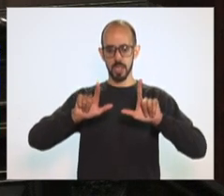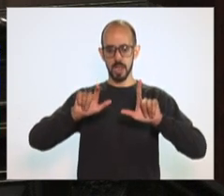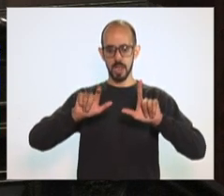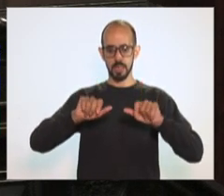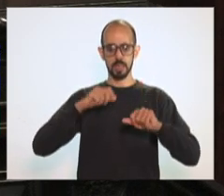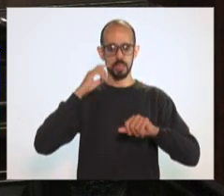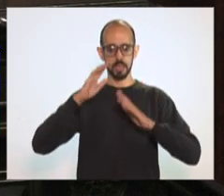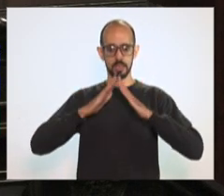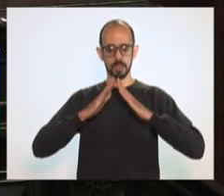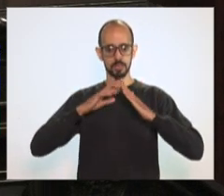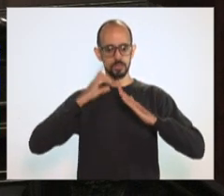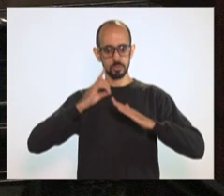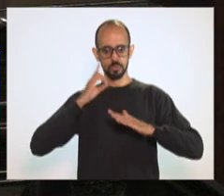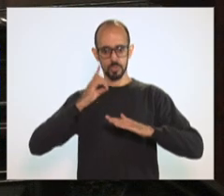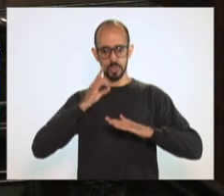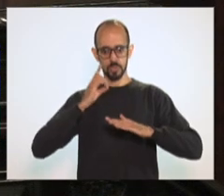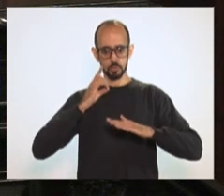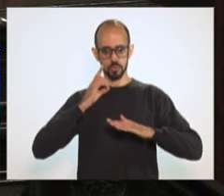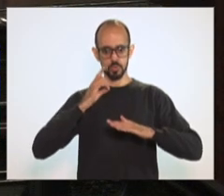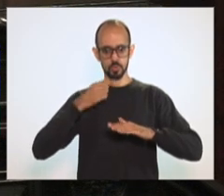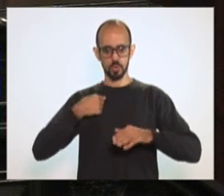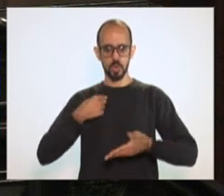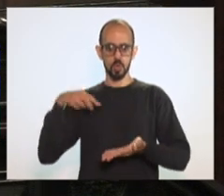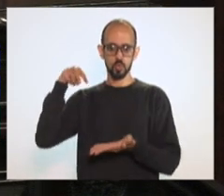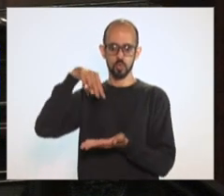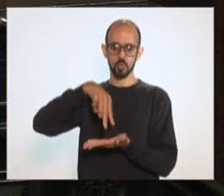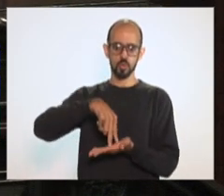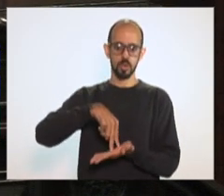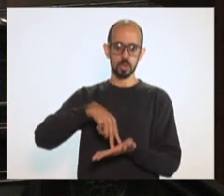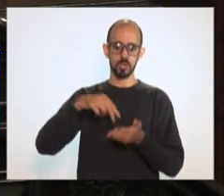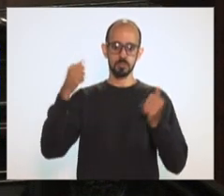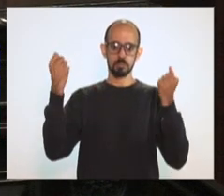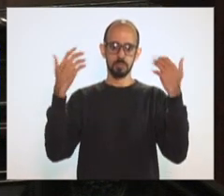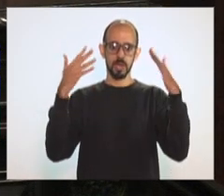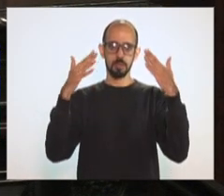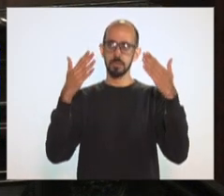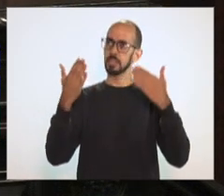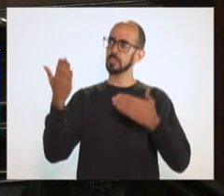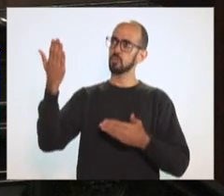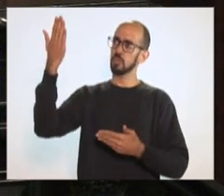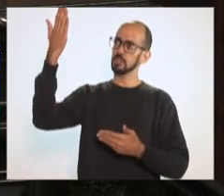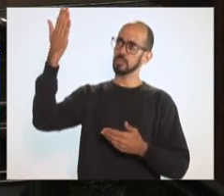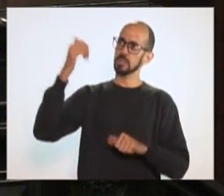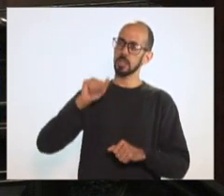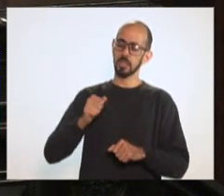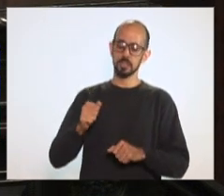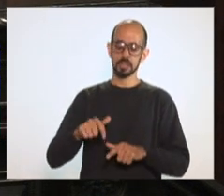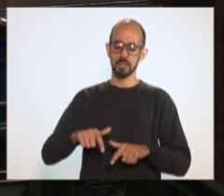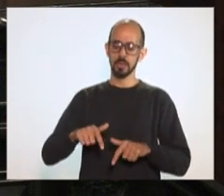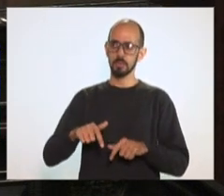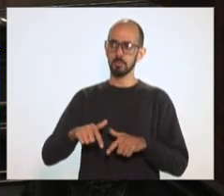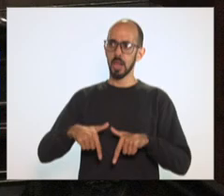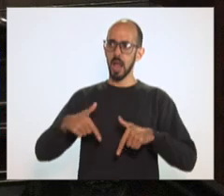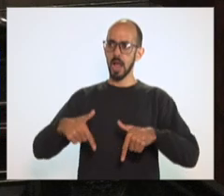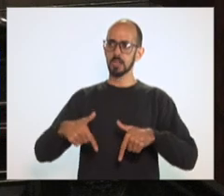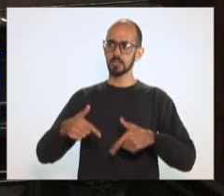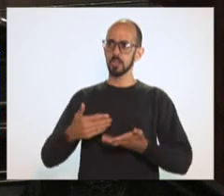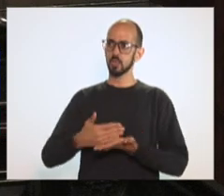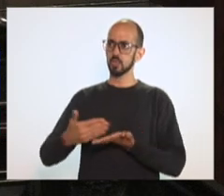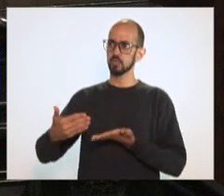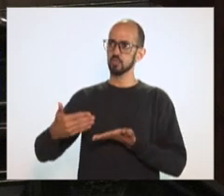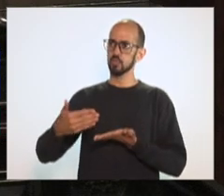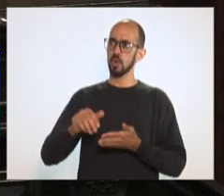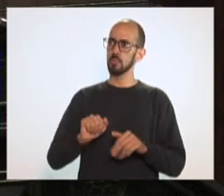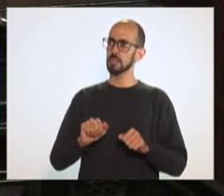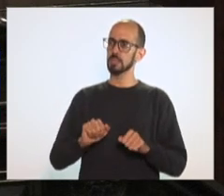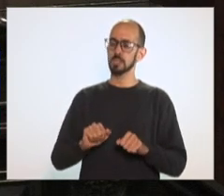que me faz vir a essa tribuna, em primeiro lugar, é parabenizar Vossa Excelência pela iniciativa, uma iniciativa